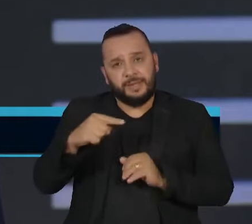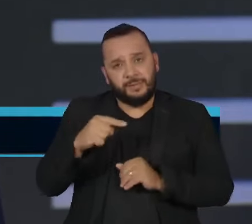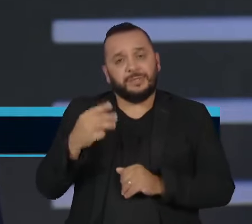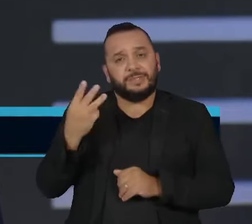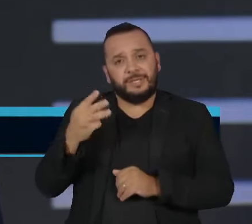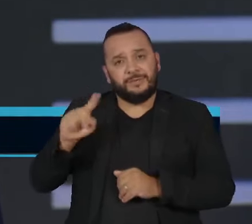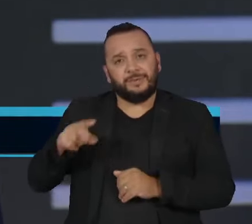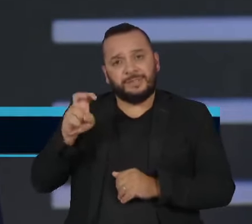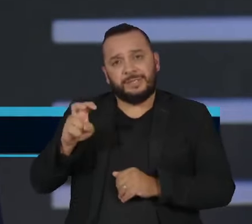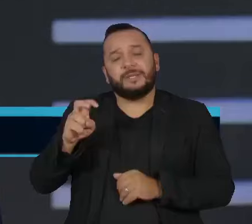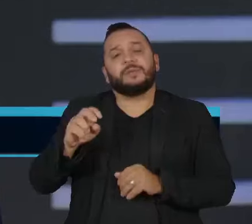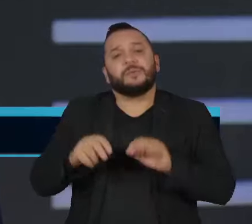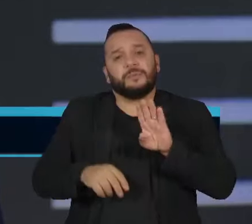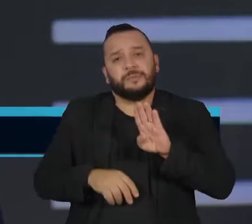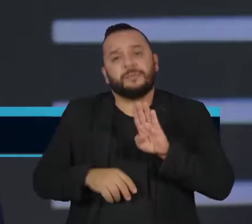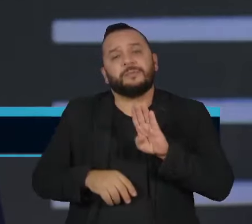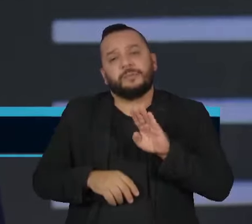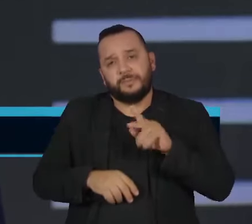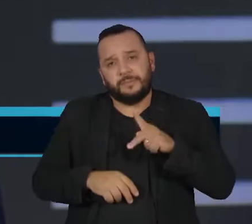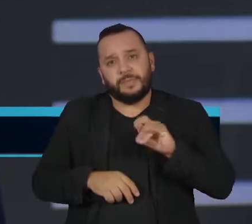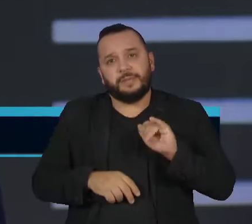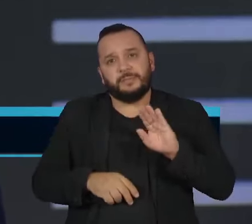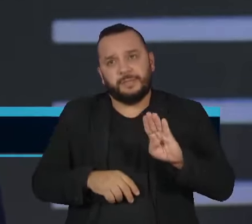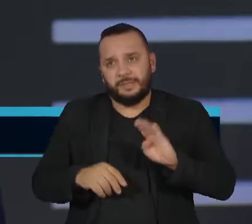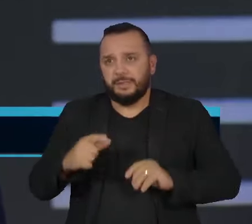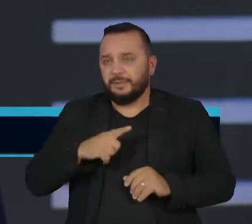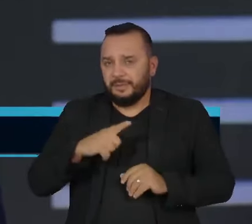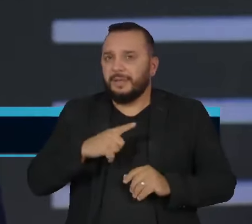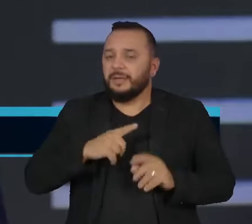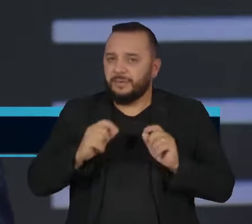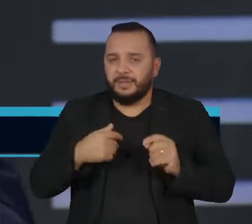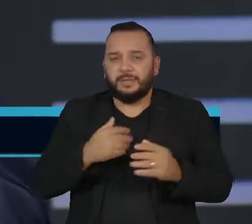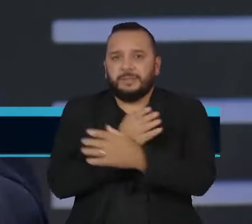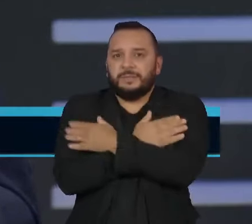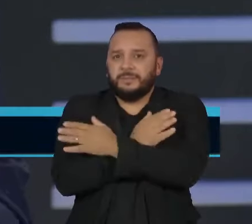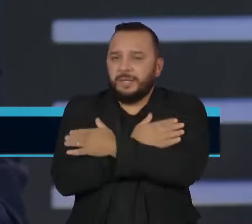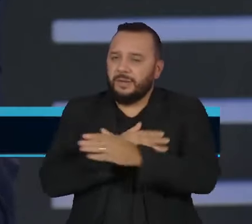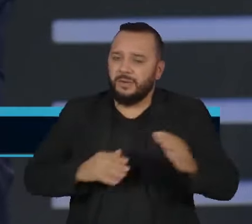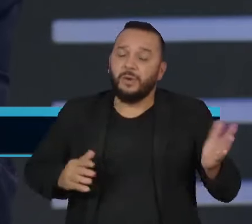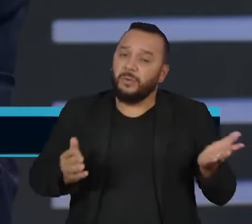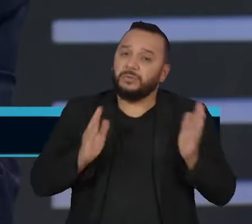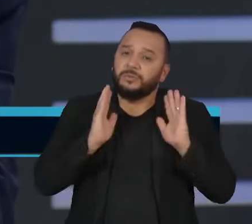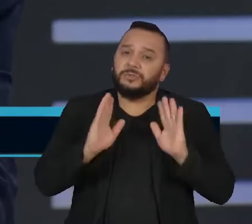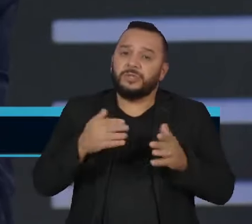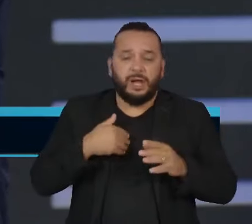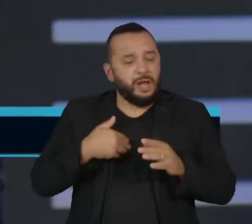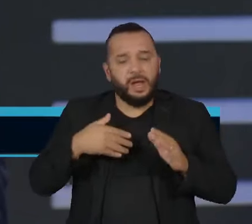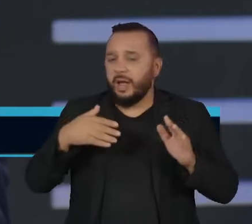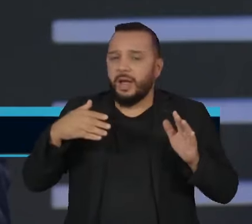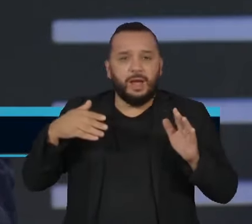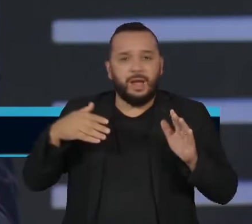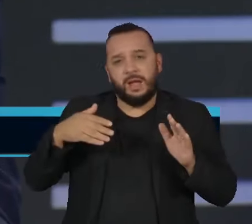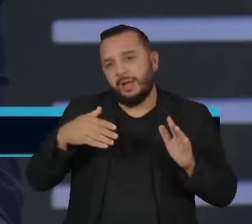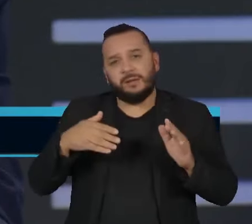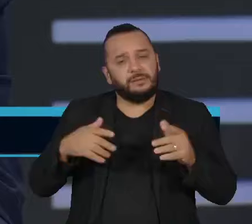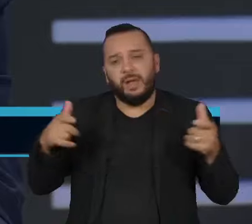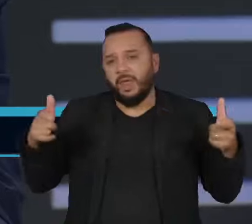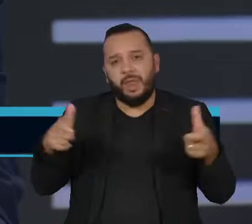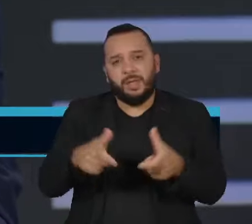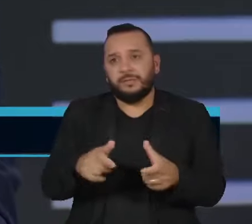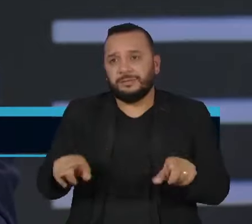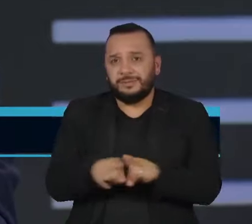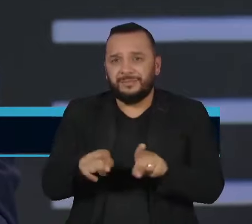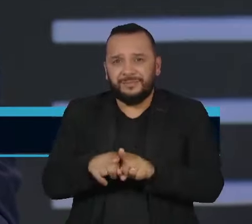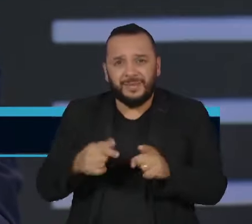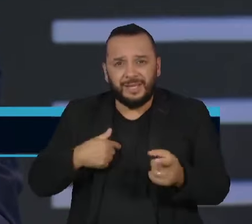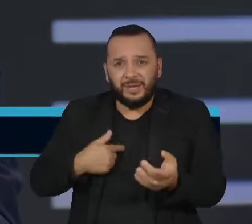desemprego muito alto, queda do poder de consumo da população, queda da compra de remédios. Quando você começa a comprar cada vez mais